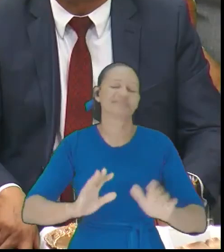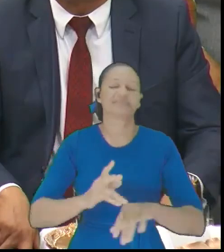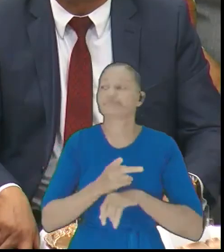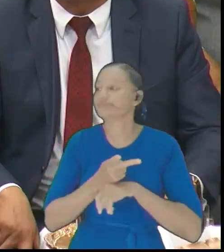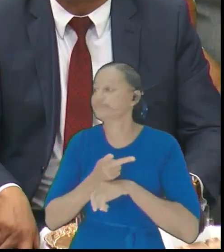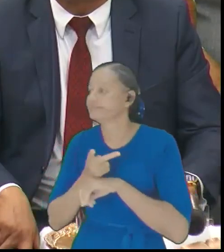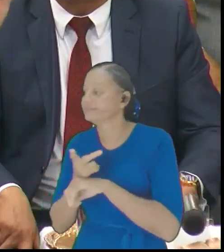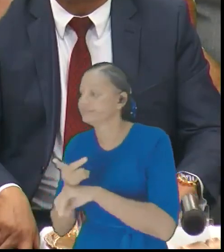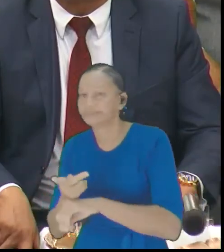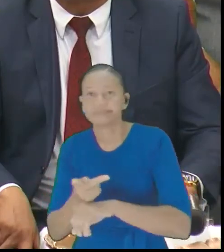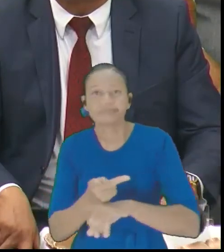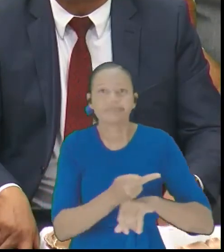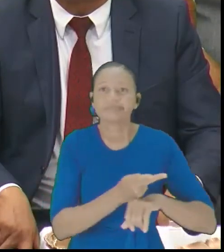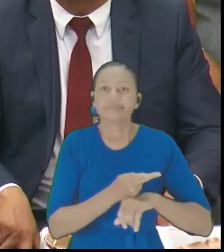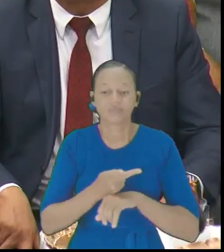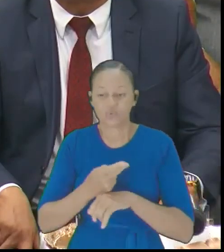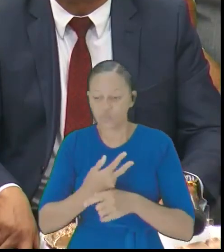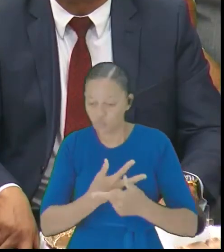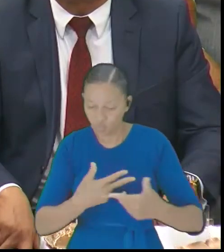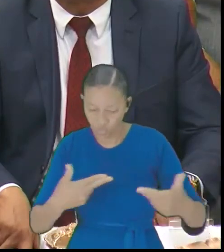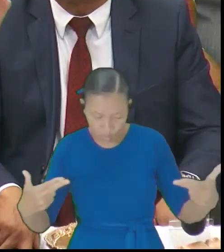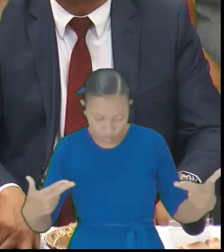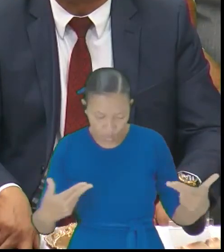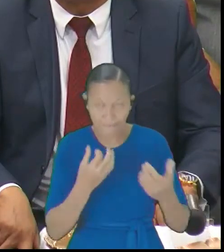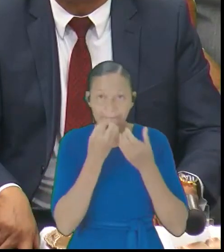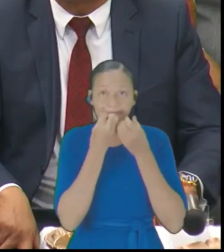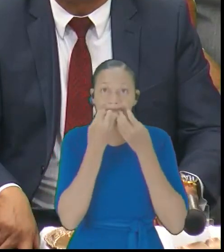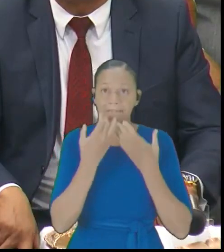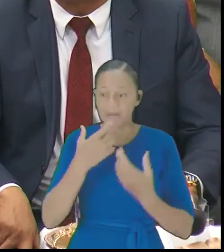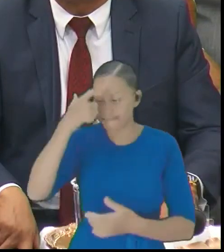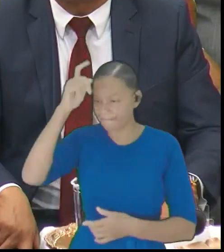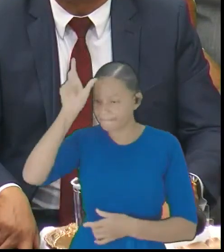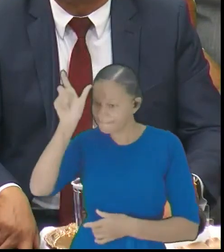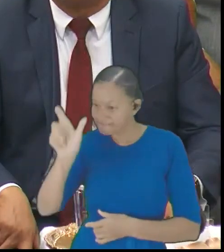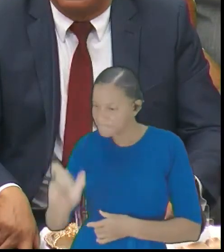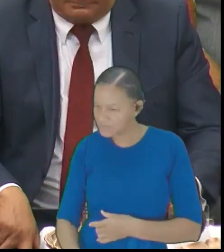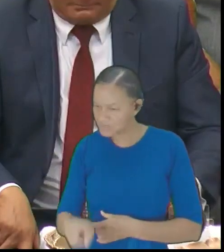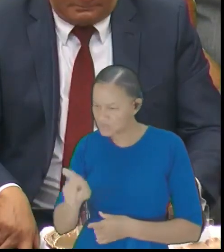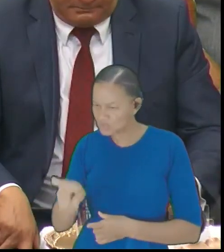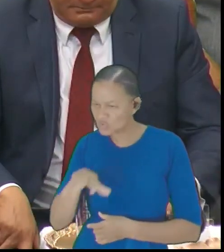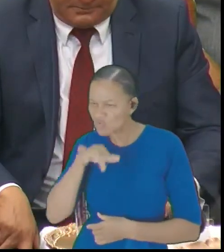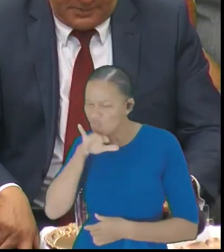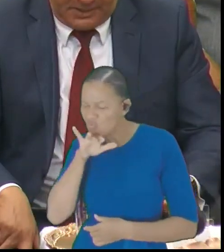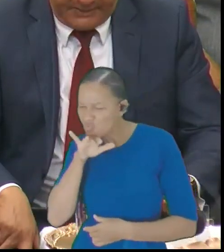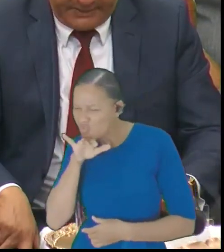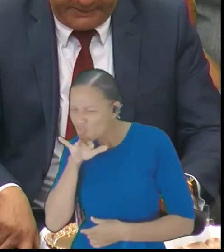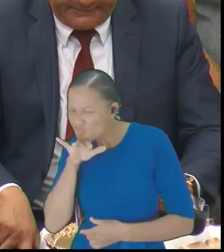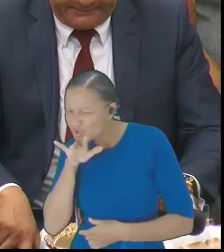Procure algo bom nessa pessoa que você só vê o ruim.